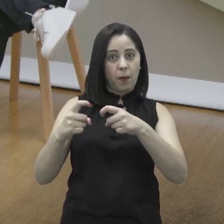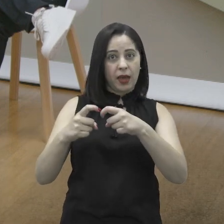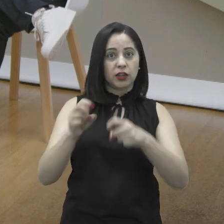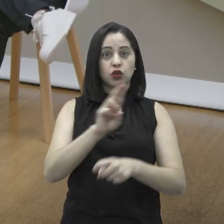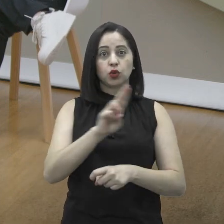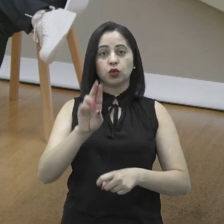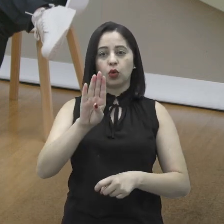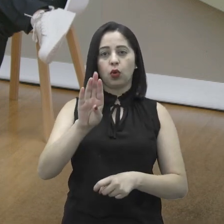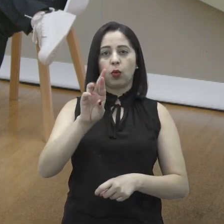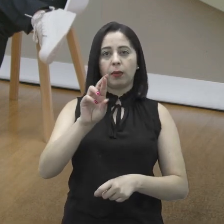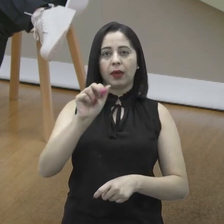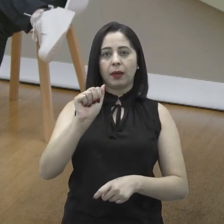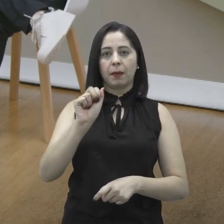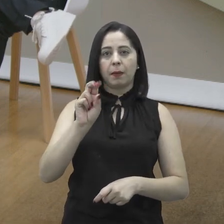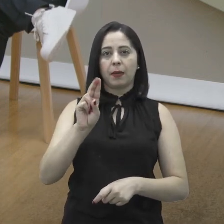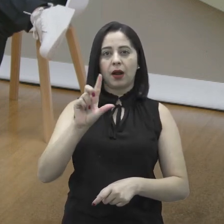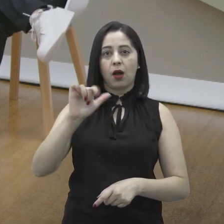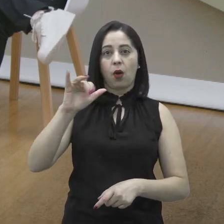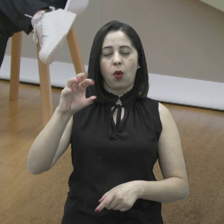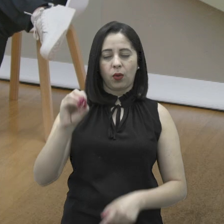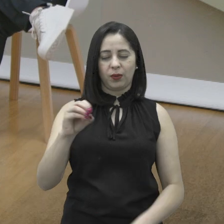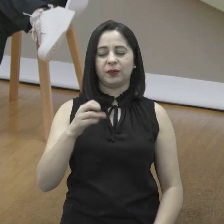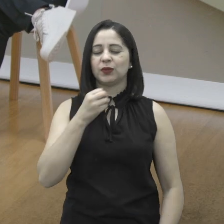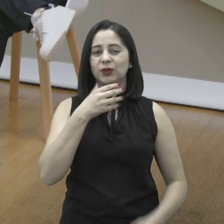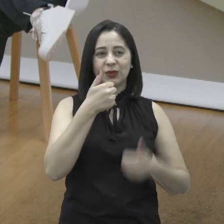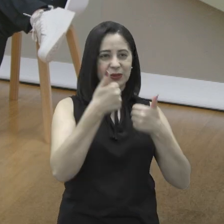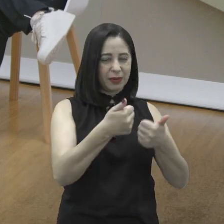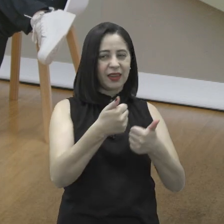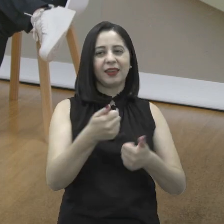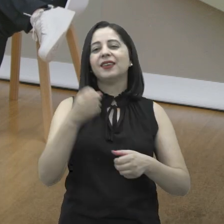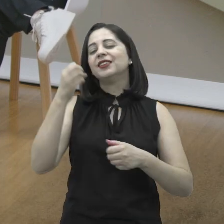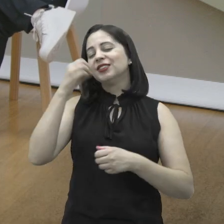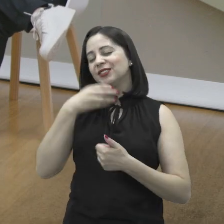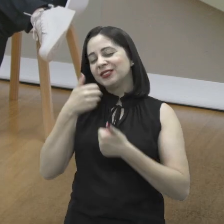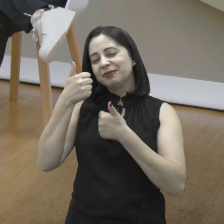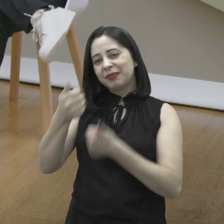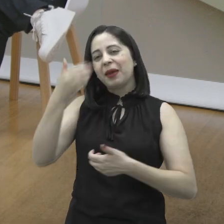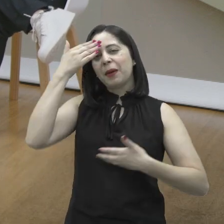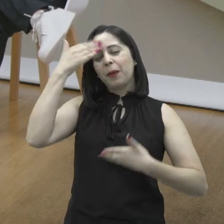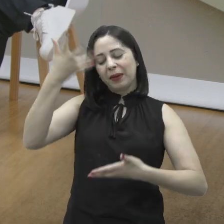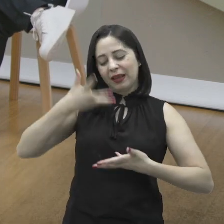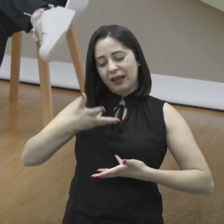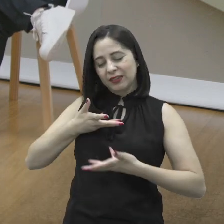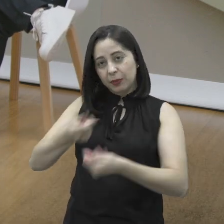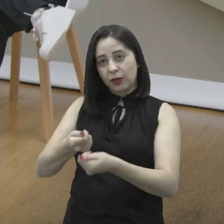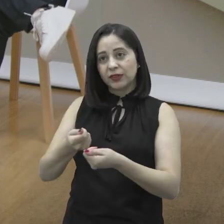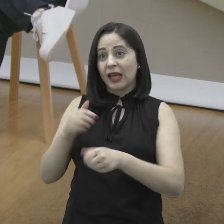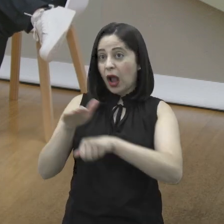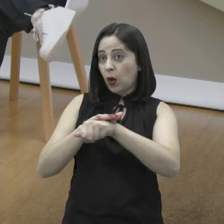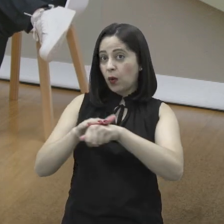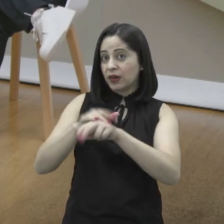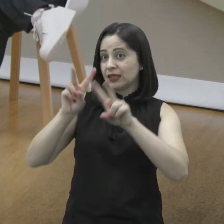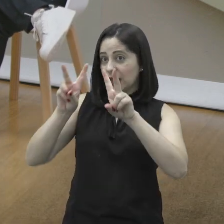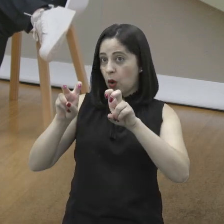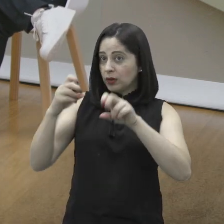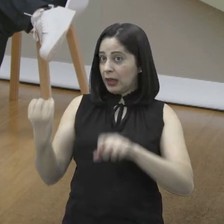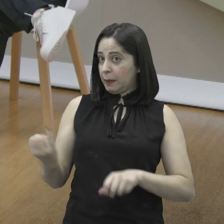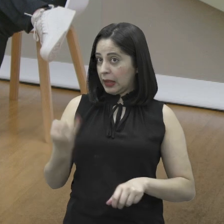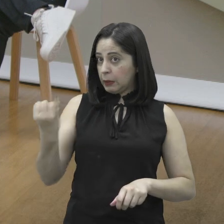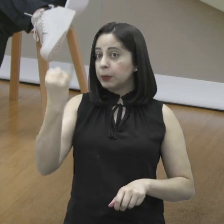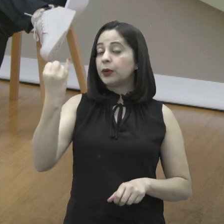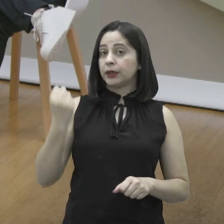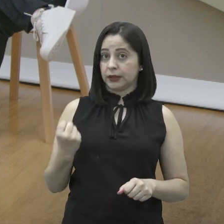Tudo bem, Dr. Braulio? Tudo bem, Gisele? Muito obrigado pelo convite aí para falar sobre esse assunto tão importante que está tão em alta hoje em dia, né? A gente